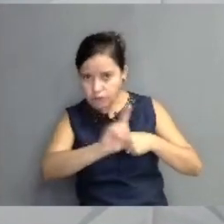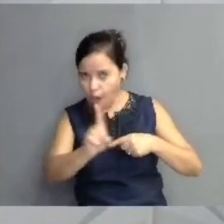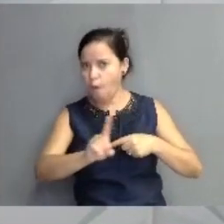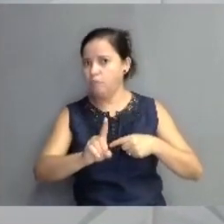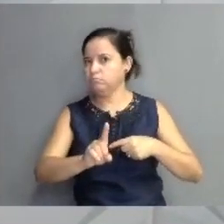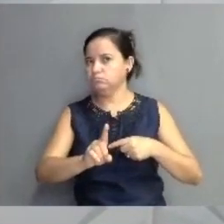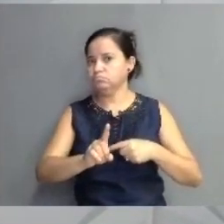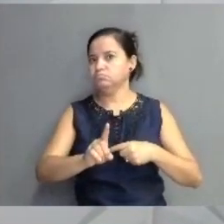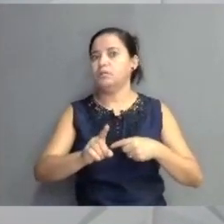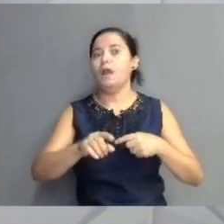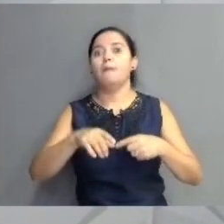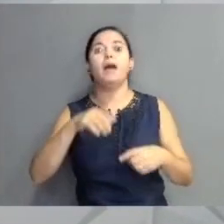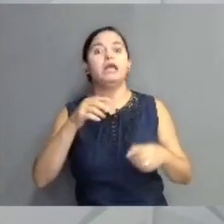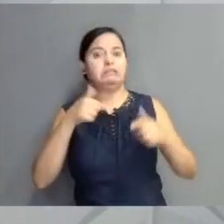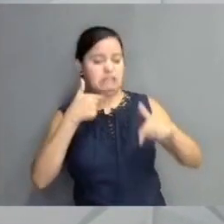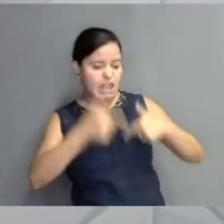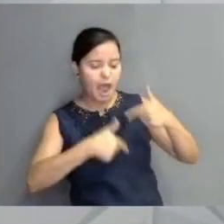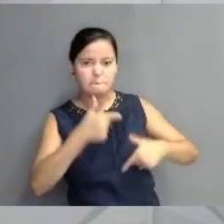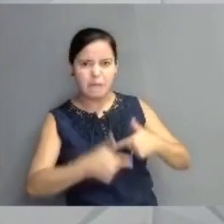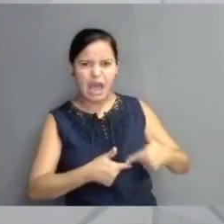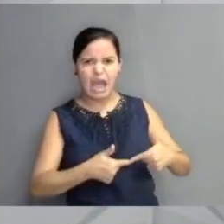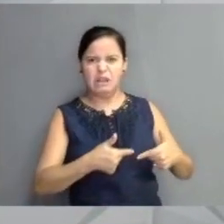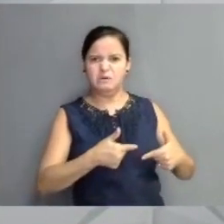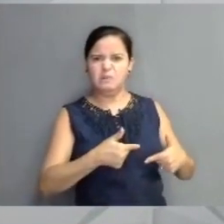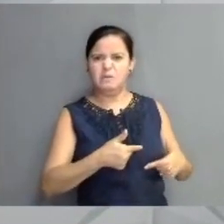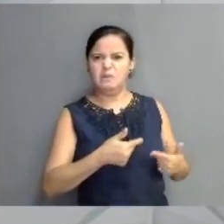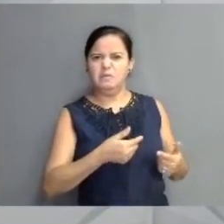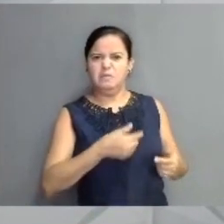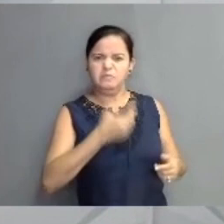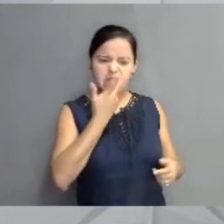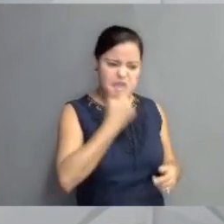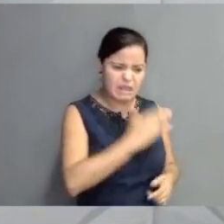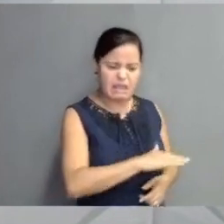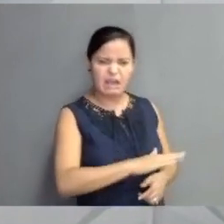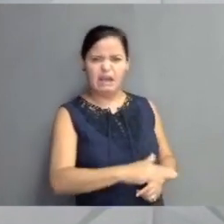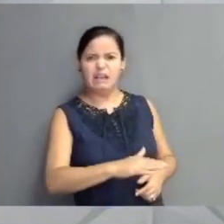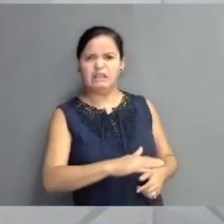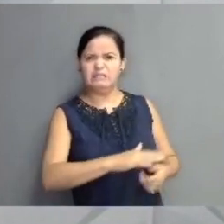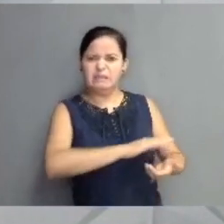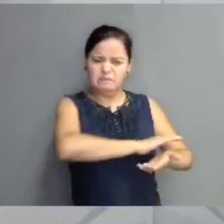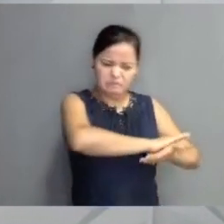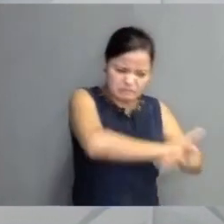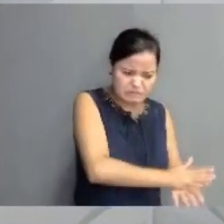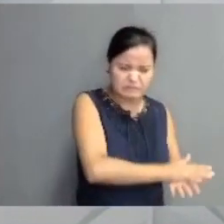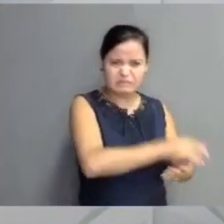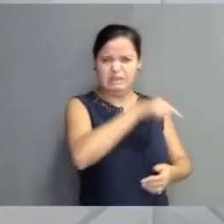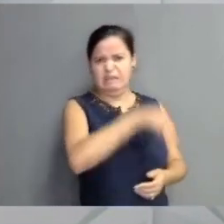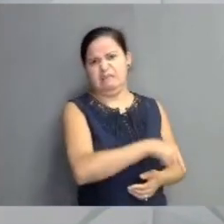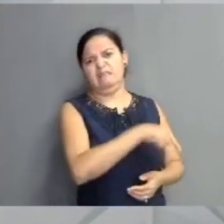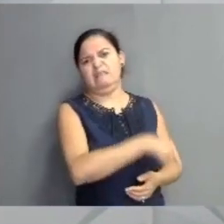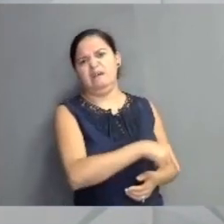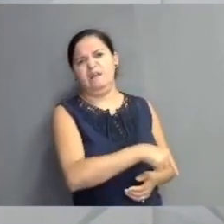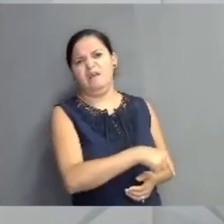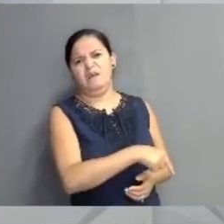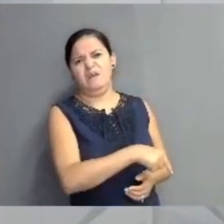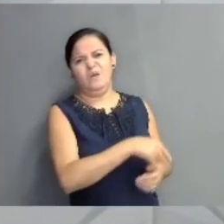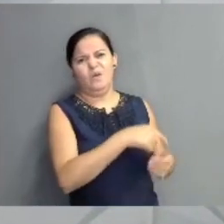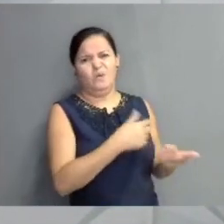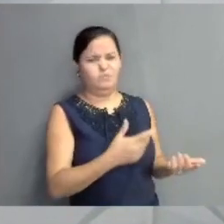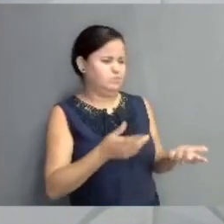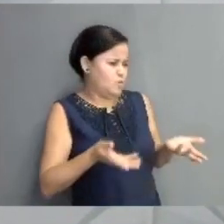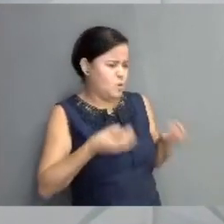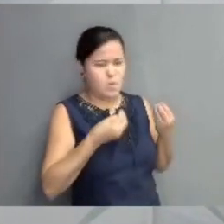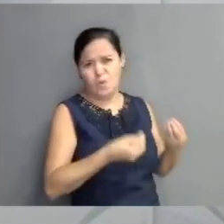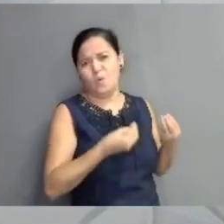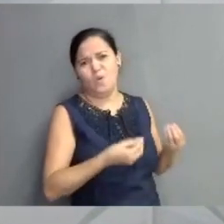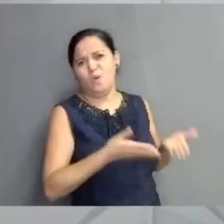como forma de exploração, como você viu, né, que crianças são postas, né, a condições até desumanas,